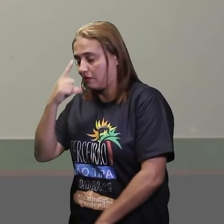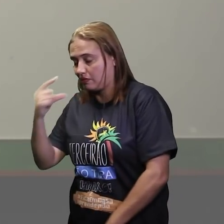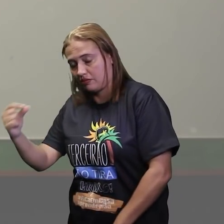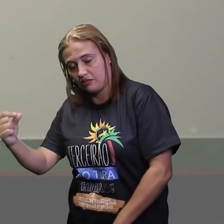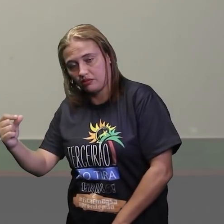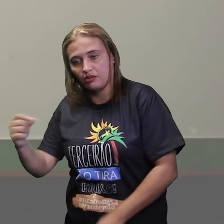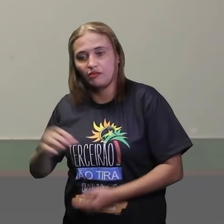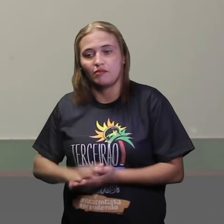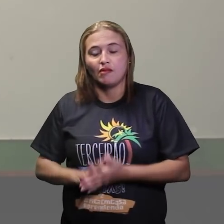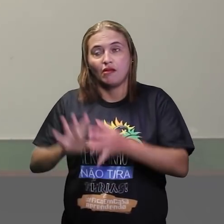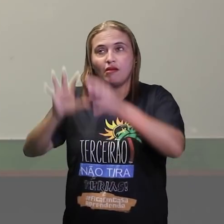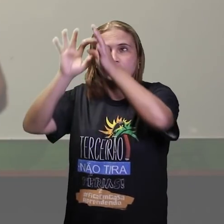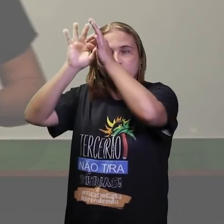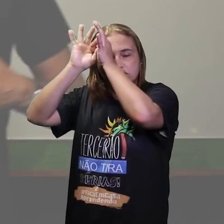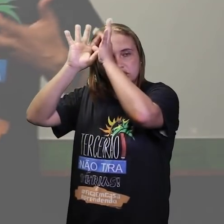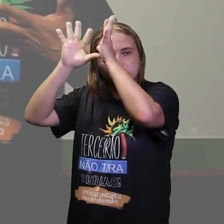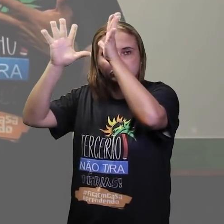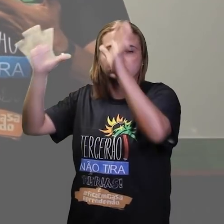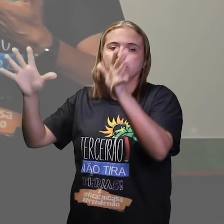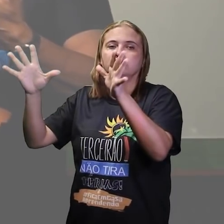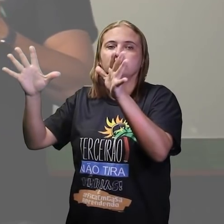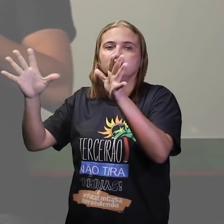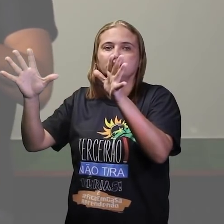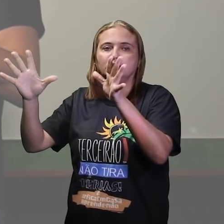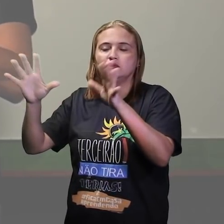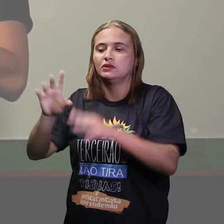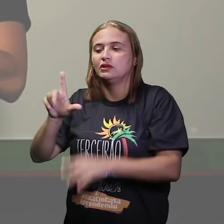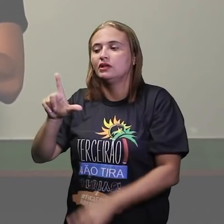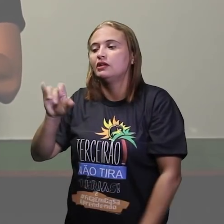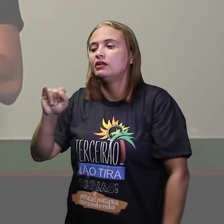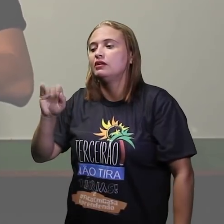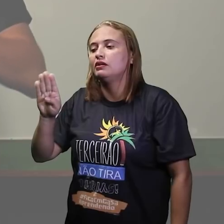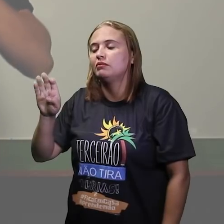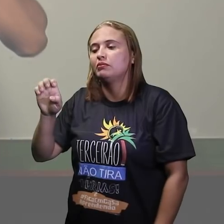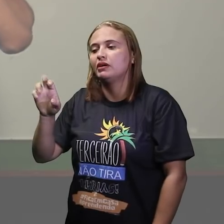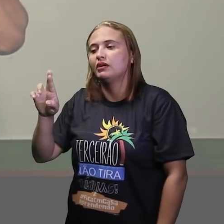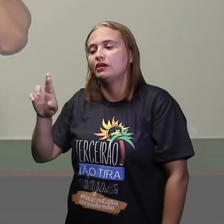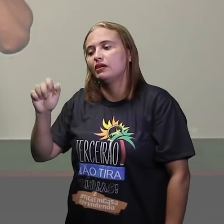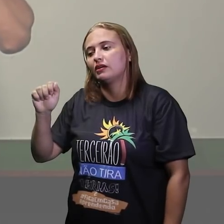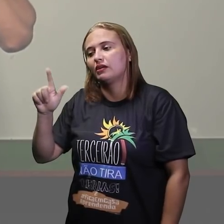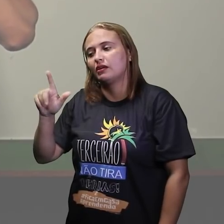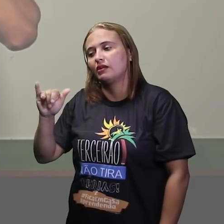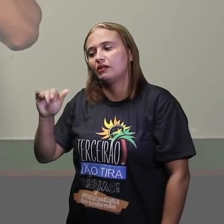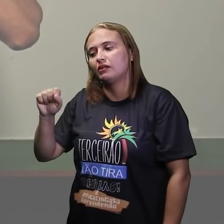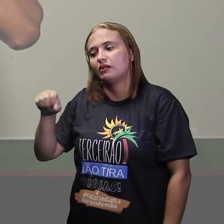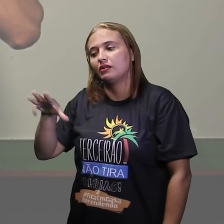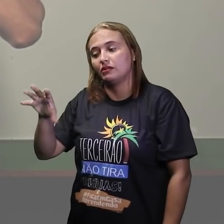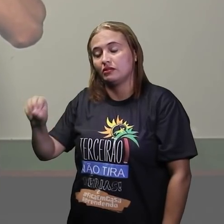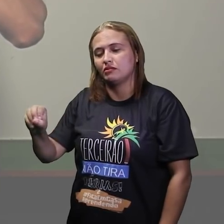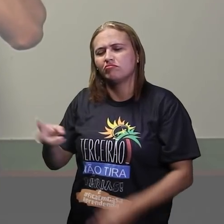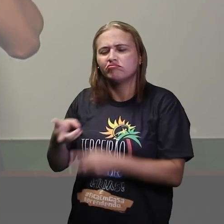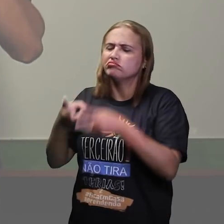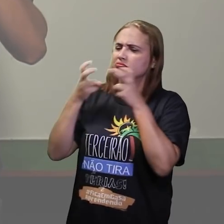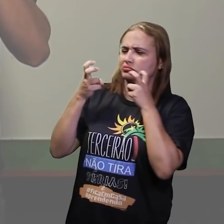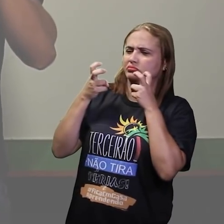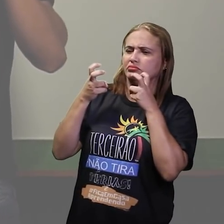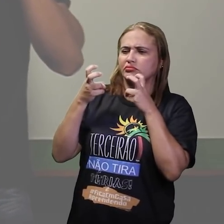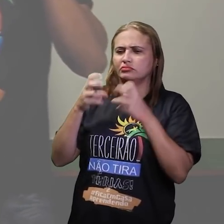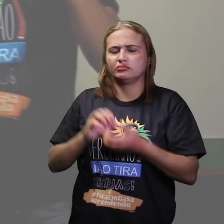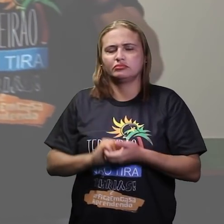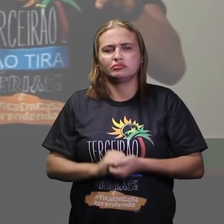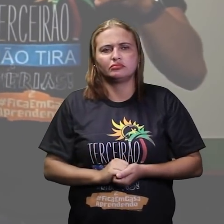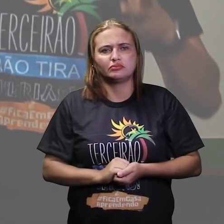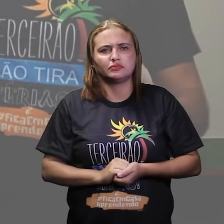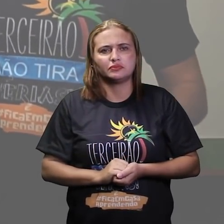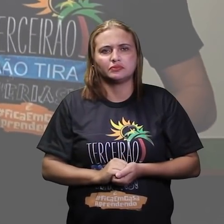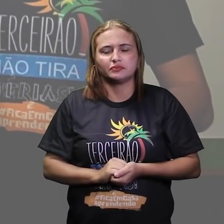em liberalismo, tá bom? O que a gente vai, na verdade, assinalar? A gente vai perceber, tá, que